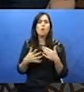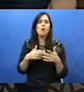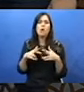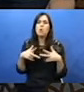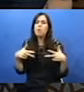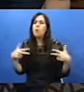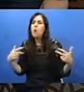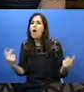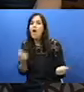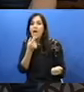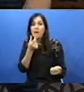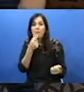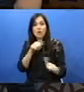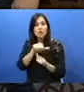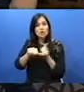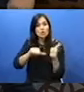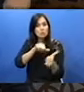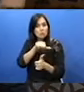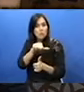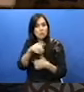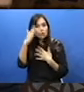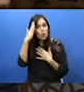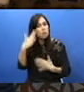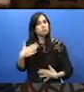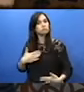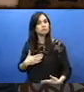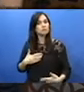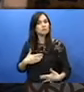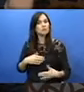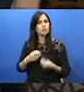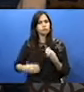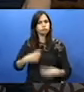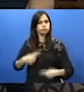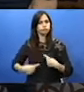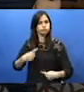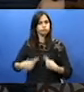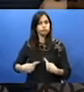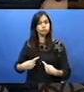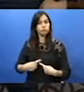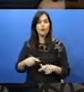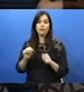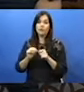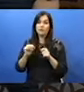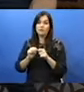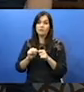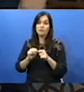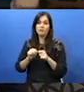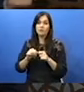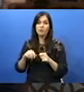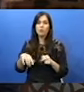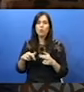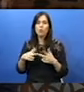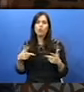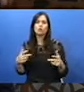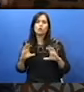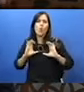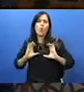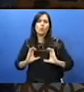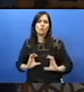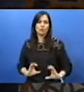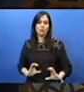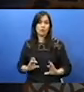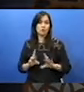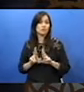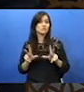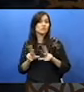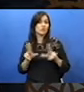substância capaz de modificar a função de organismos vivos, resultando em mudanças fisiológicas ou comportamentais. Então, isso